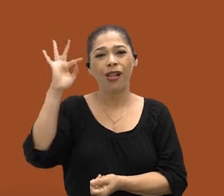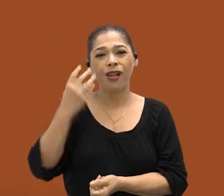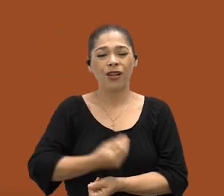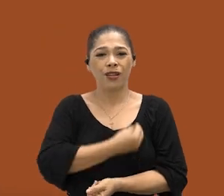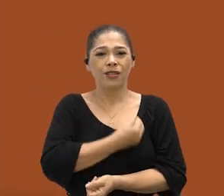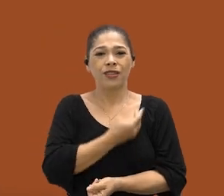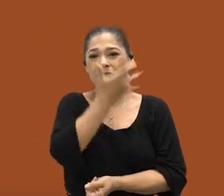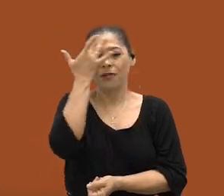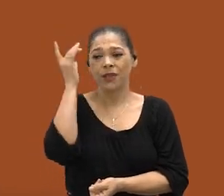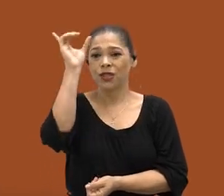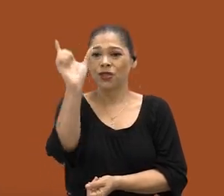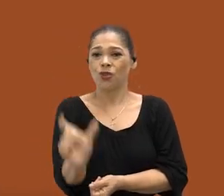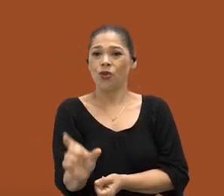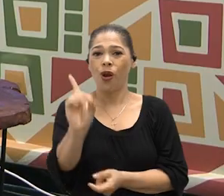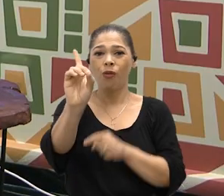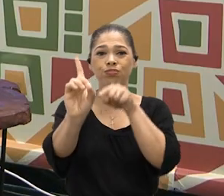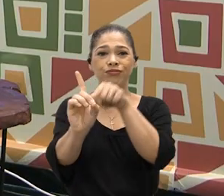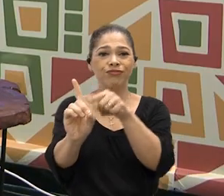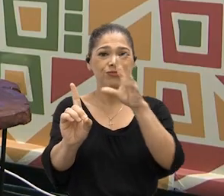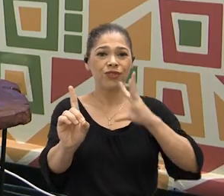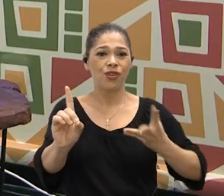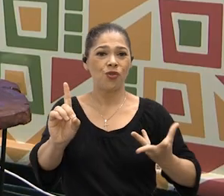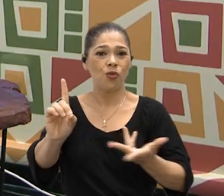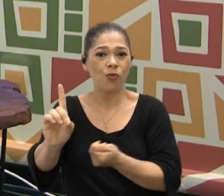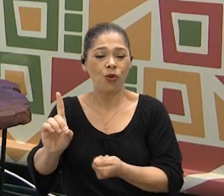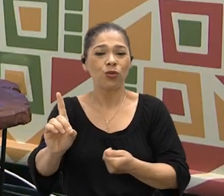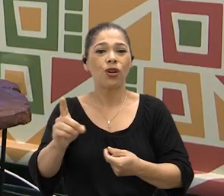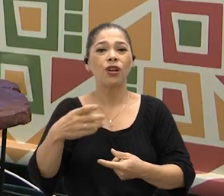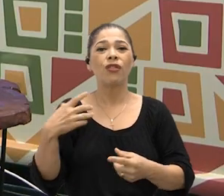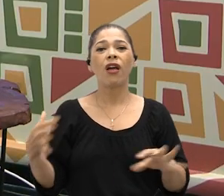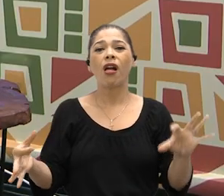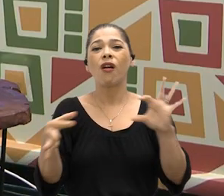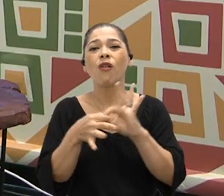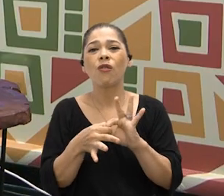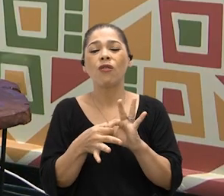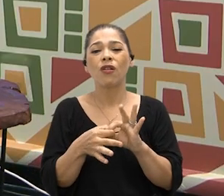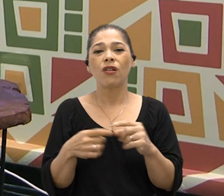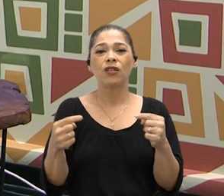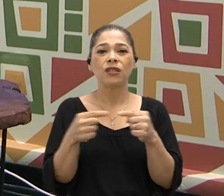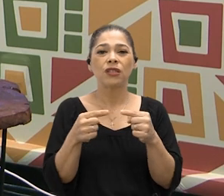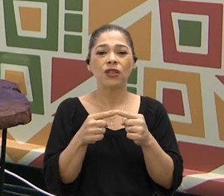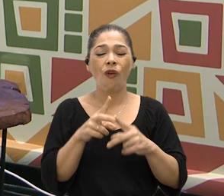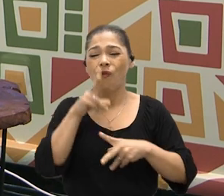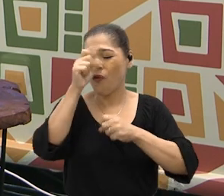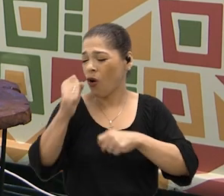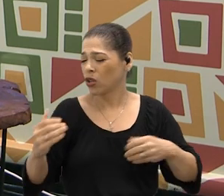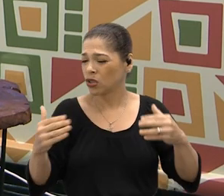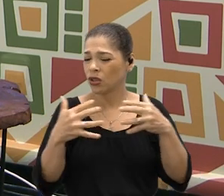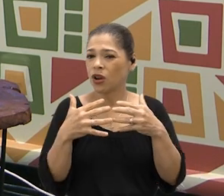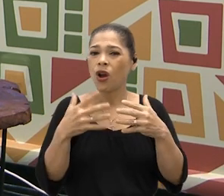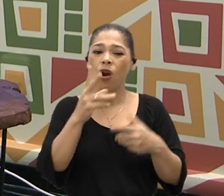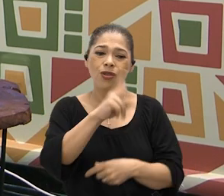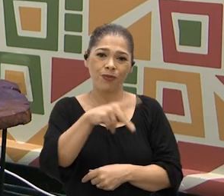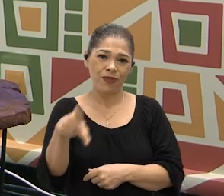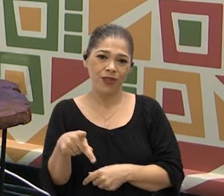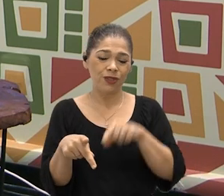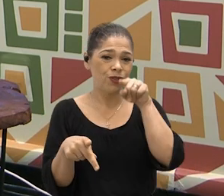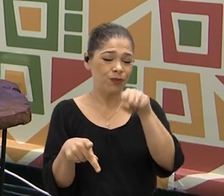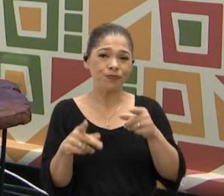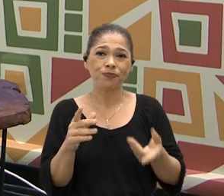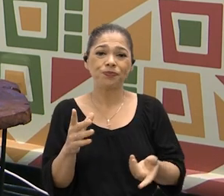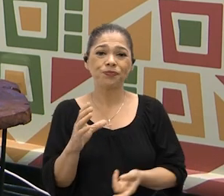o estar aí da pessoa no mundo e esse estar aí gente ele tá mancomunado e visceralmente ligado ao